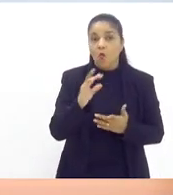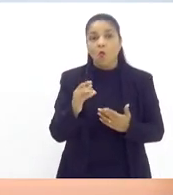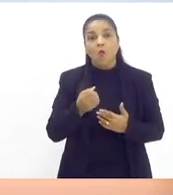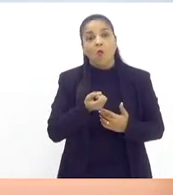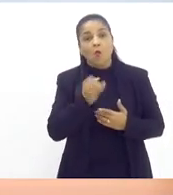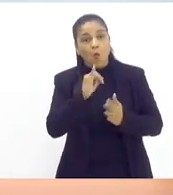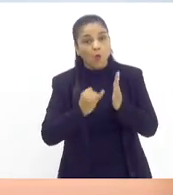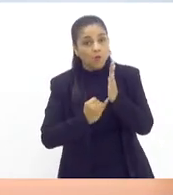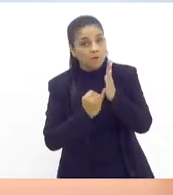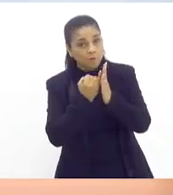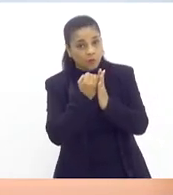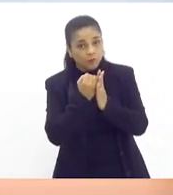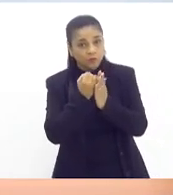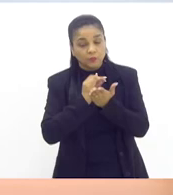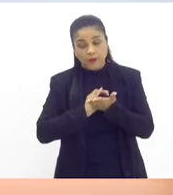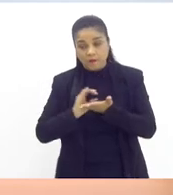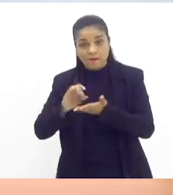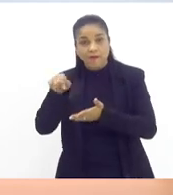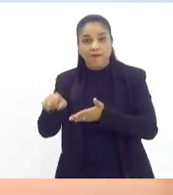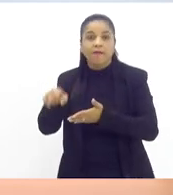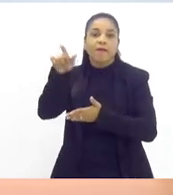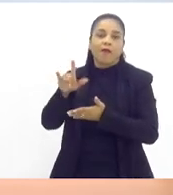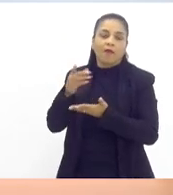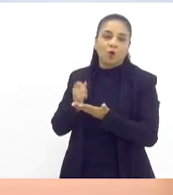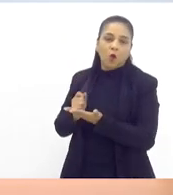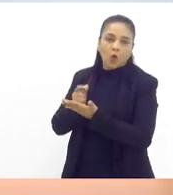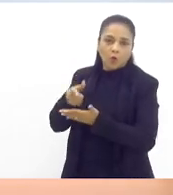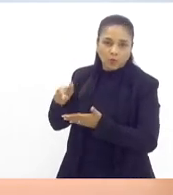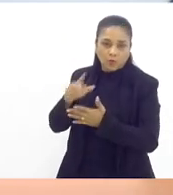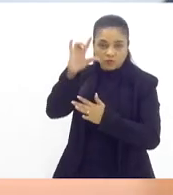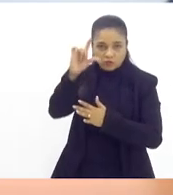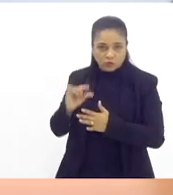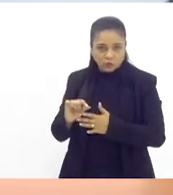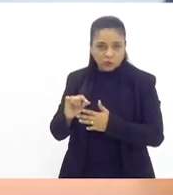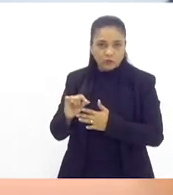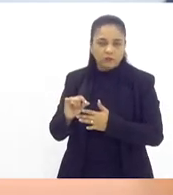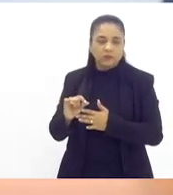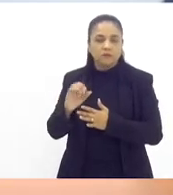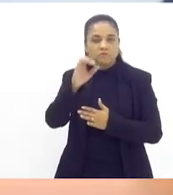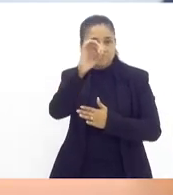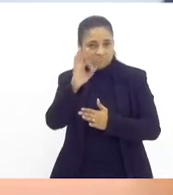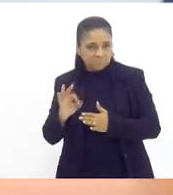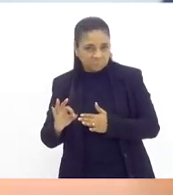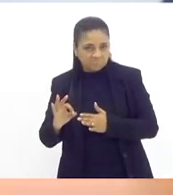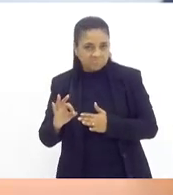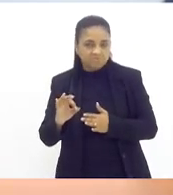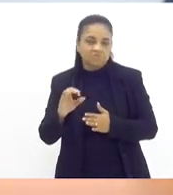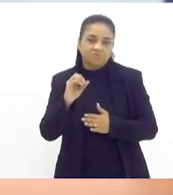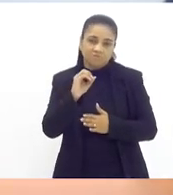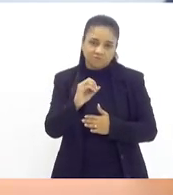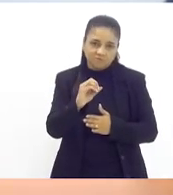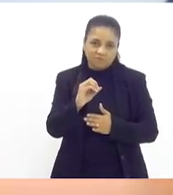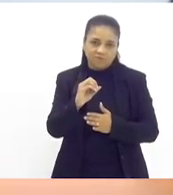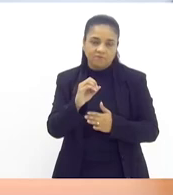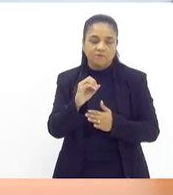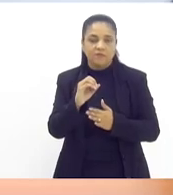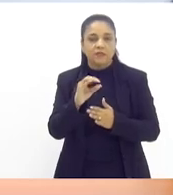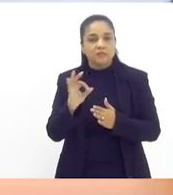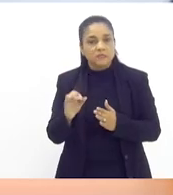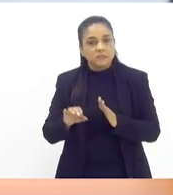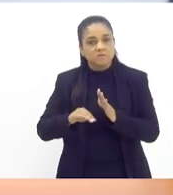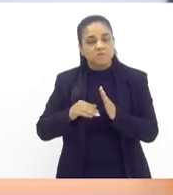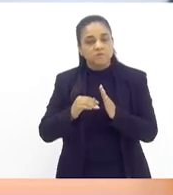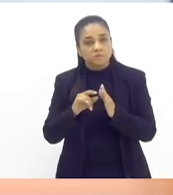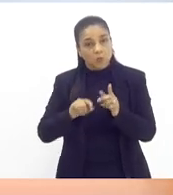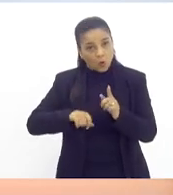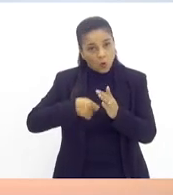para o ente adquirente, através da redução a zero da alíquota dos demais entes e a elevação proporcional da alíquota do